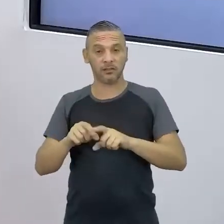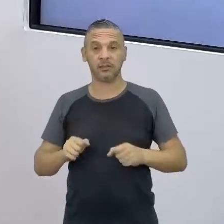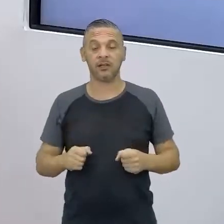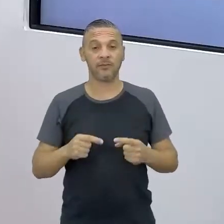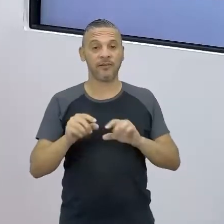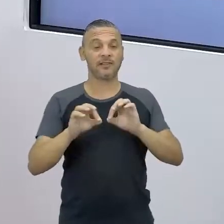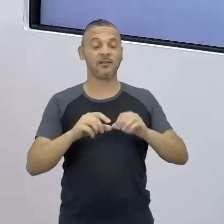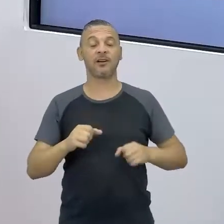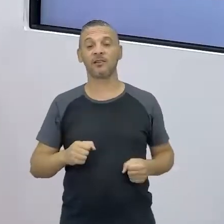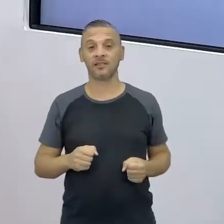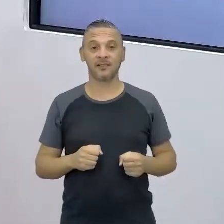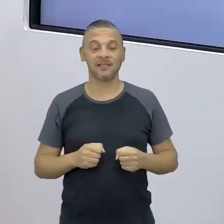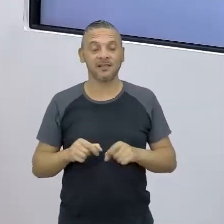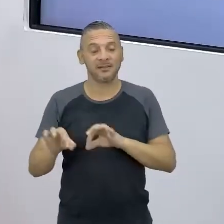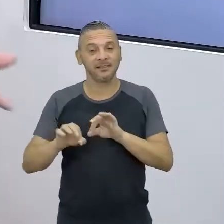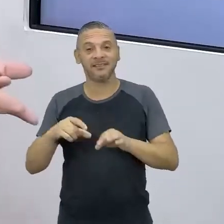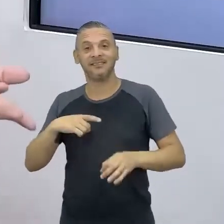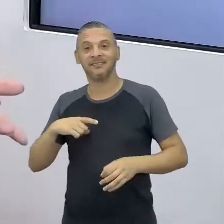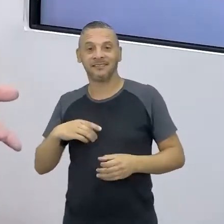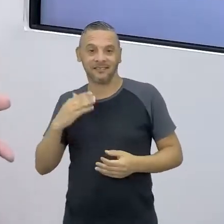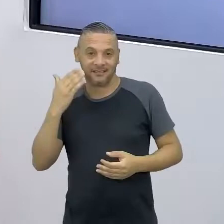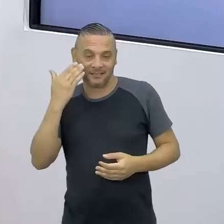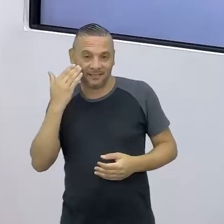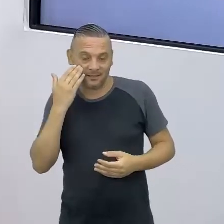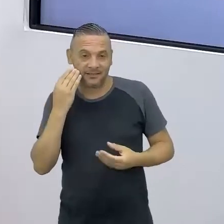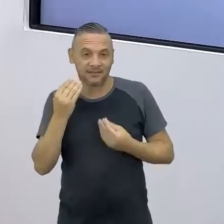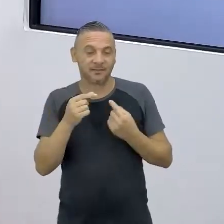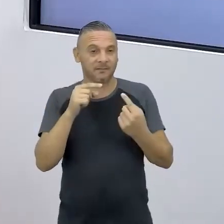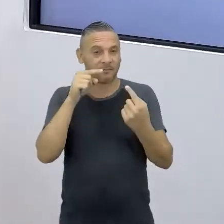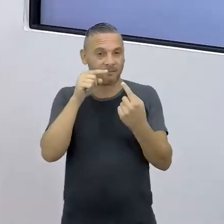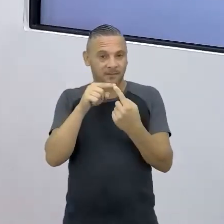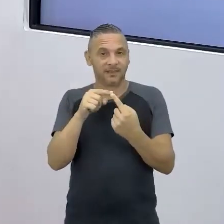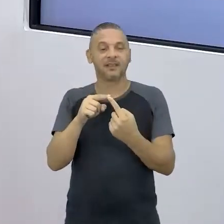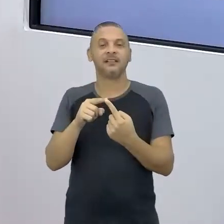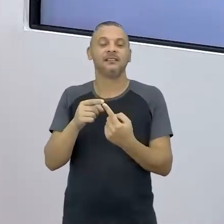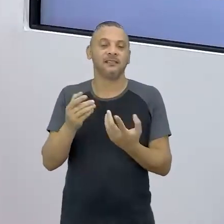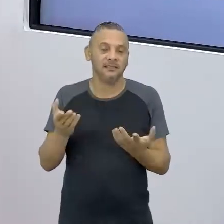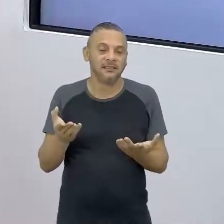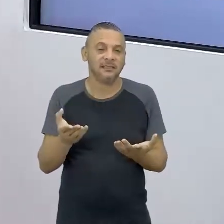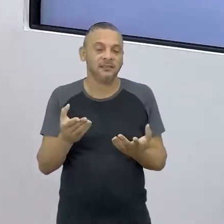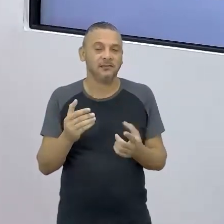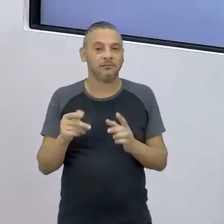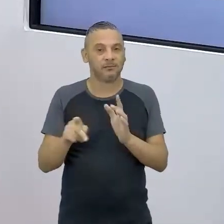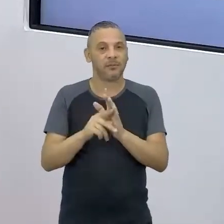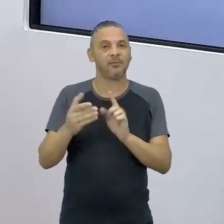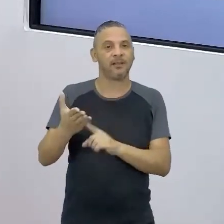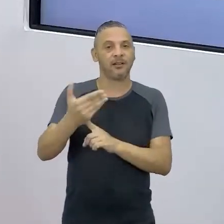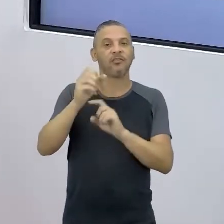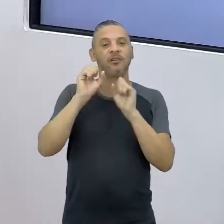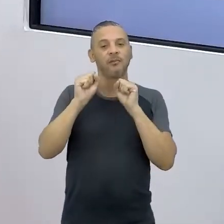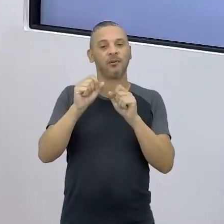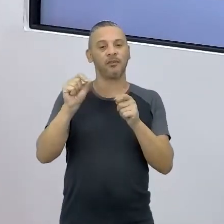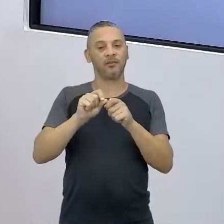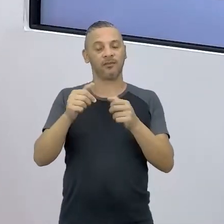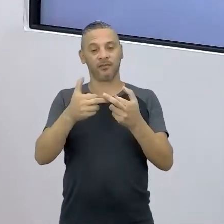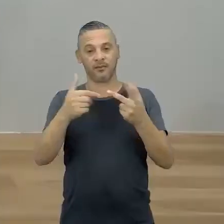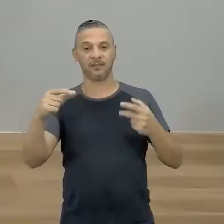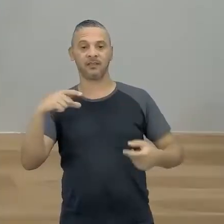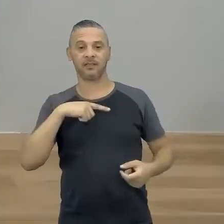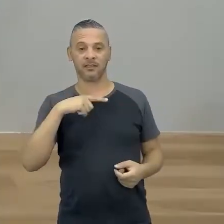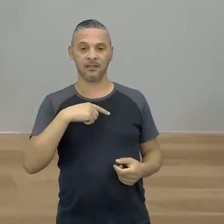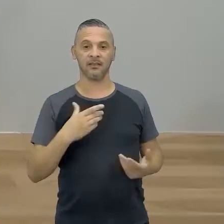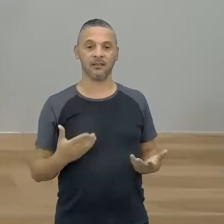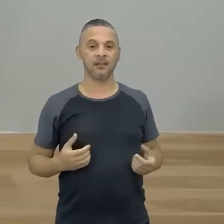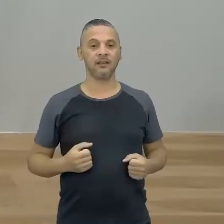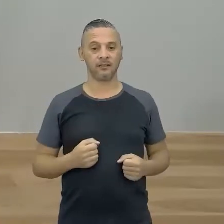que eu sei que óculos 3D parece que deve ser uma coisa meio cara, né? Os meninos de tecnologia que me falam. Sim, dá pra fazer de papelão, mas você tem Verdade, o Ed